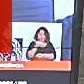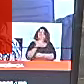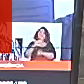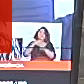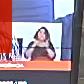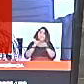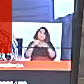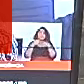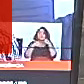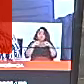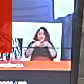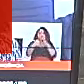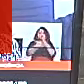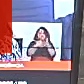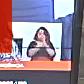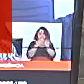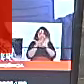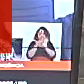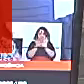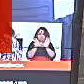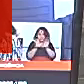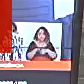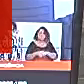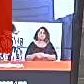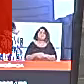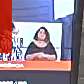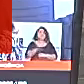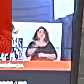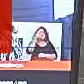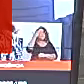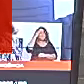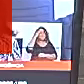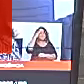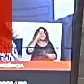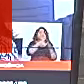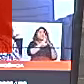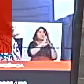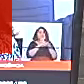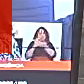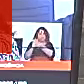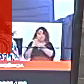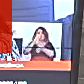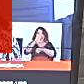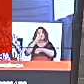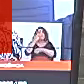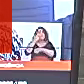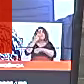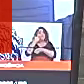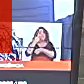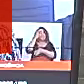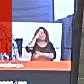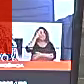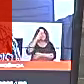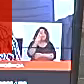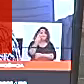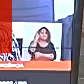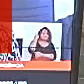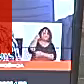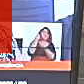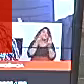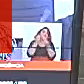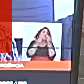esclarecimentos. Mas, para a gente entender esse contexto, eu vou pedir licença para voltar um pouco atrás. Como isso tudo